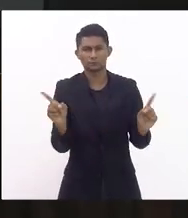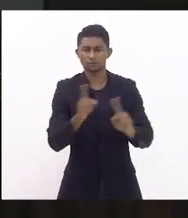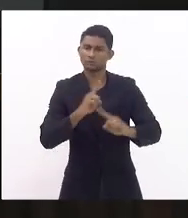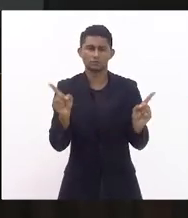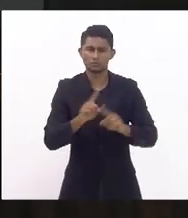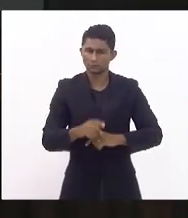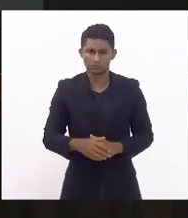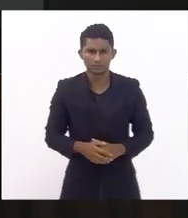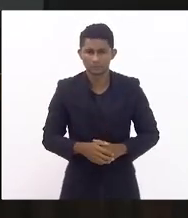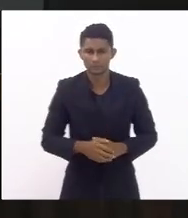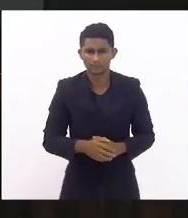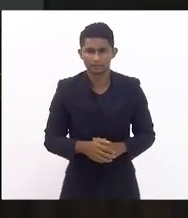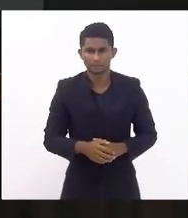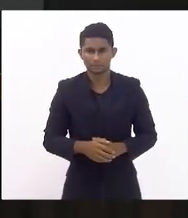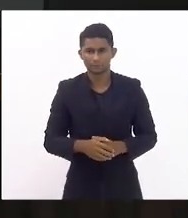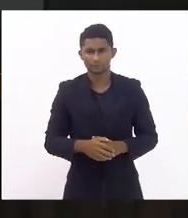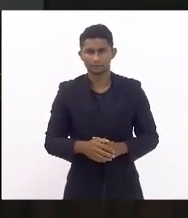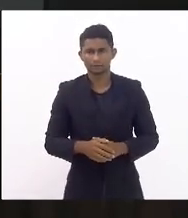decorrer desses anos.